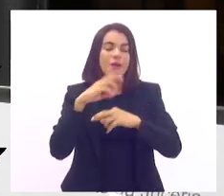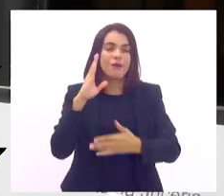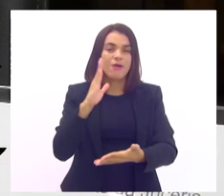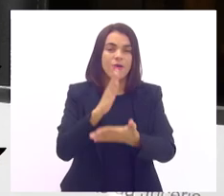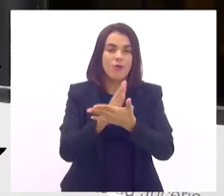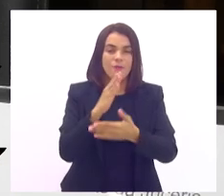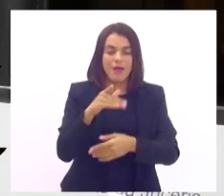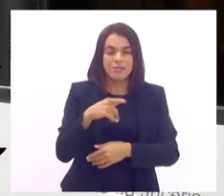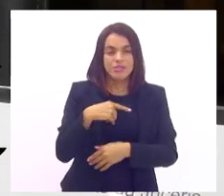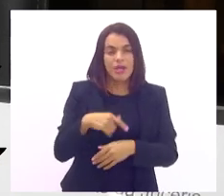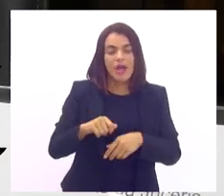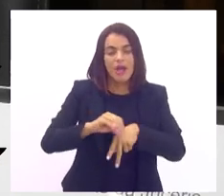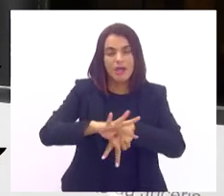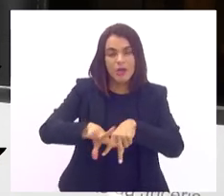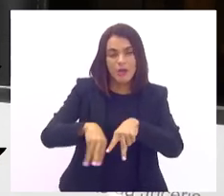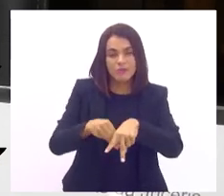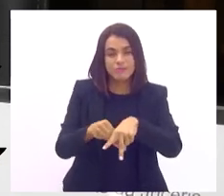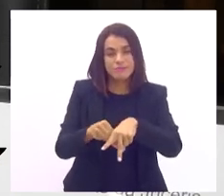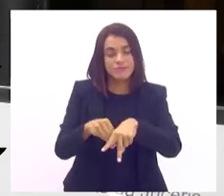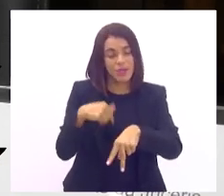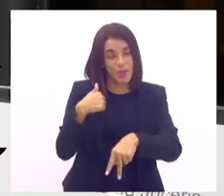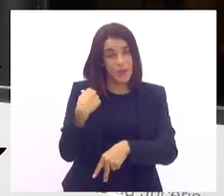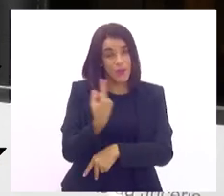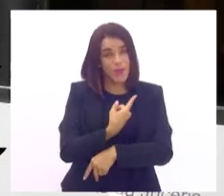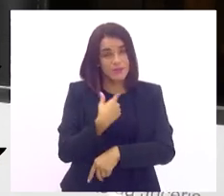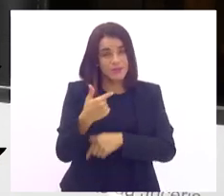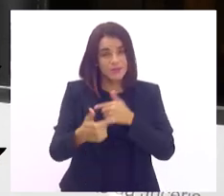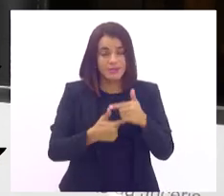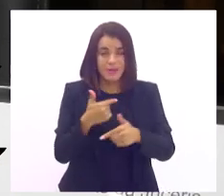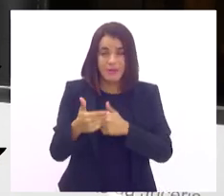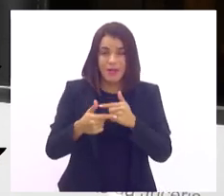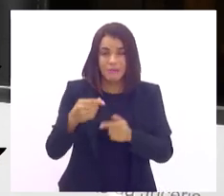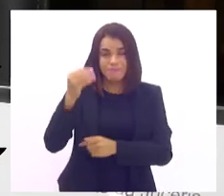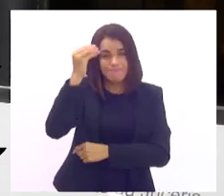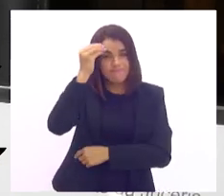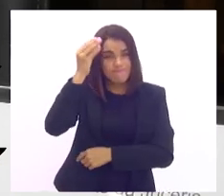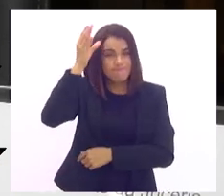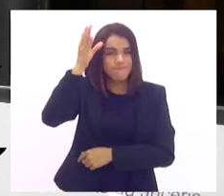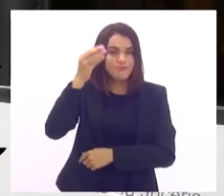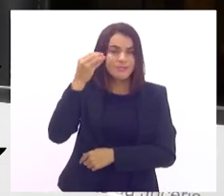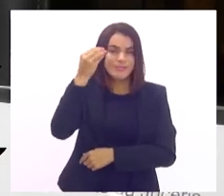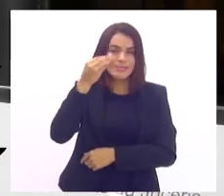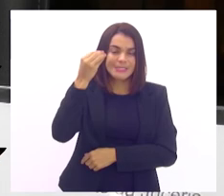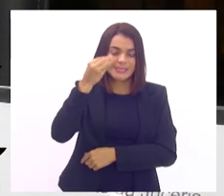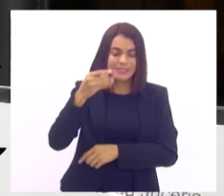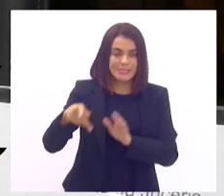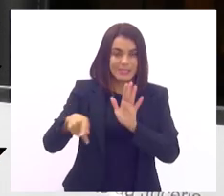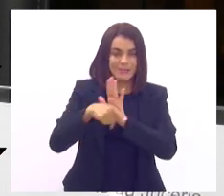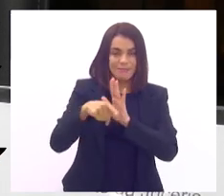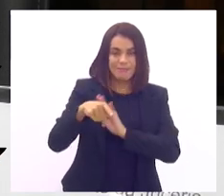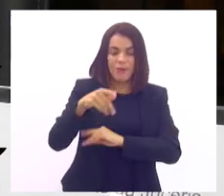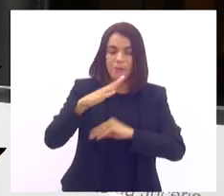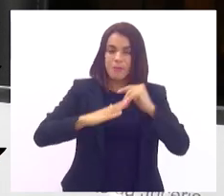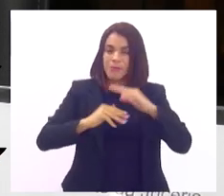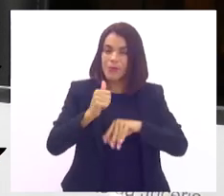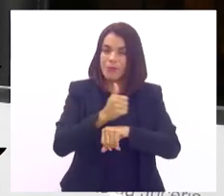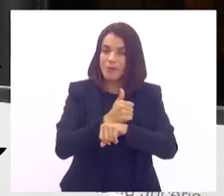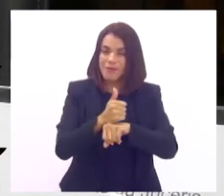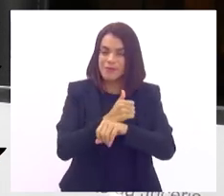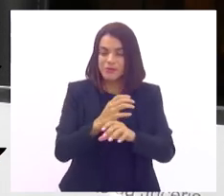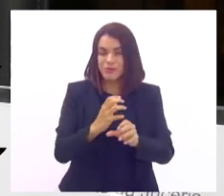isso é feito por nós contadores, essa expertise dos contadores que move a Controladoria Geral do